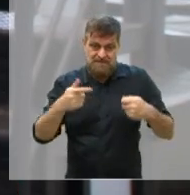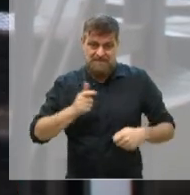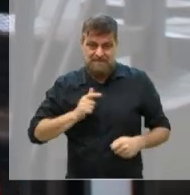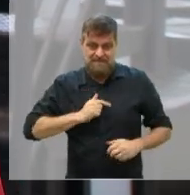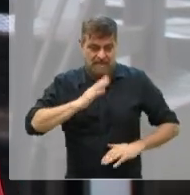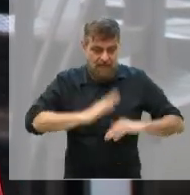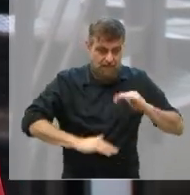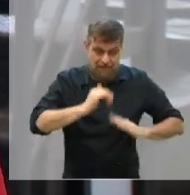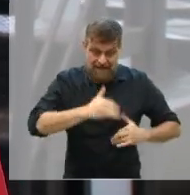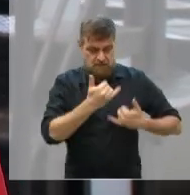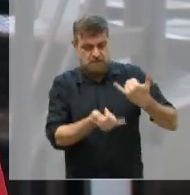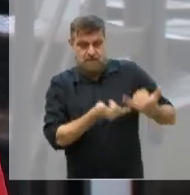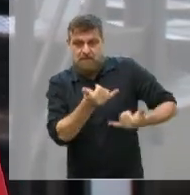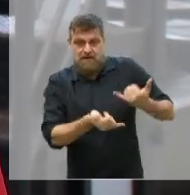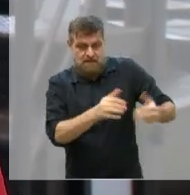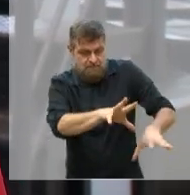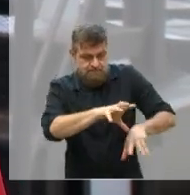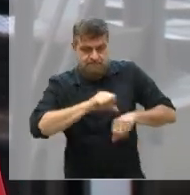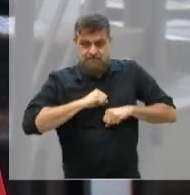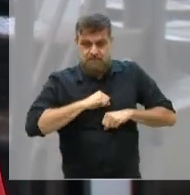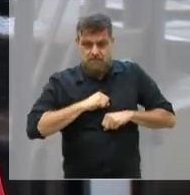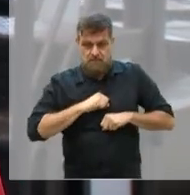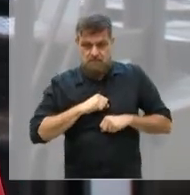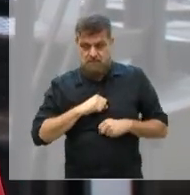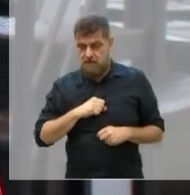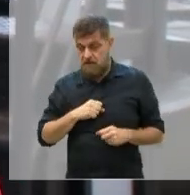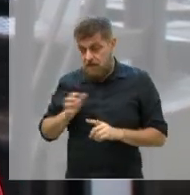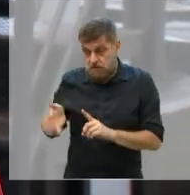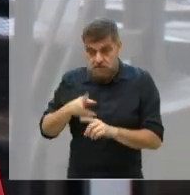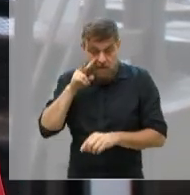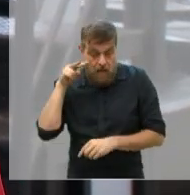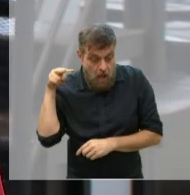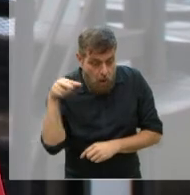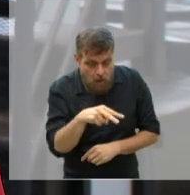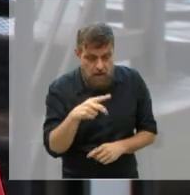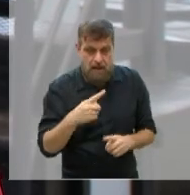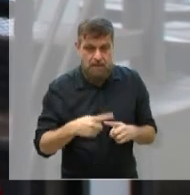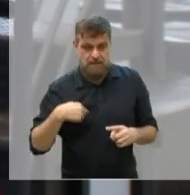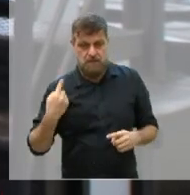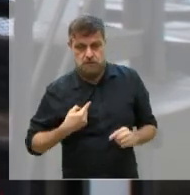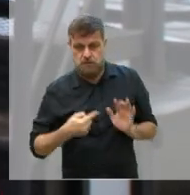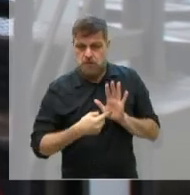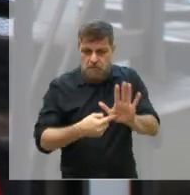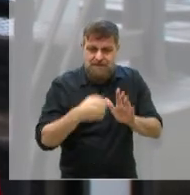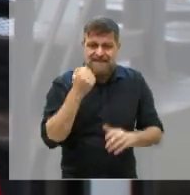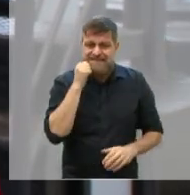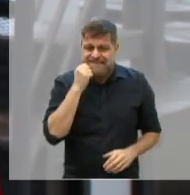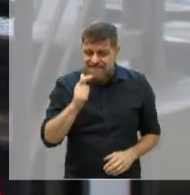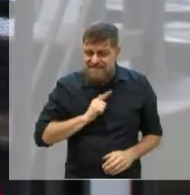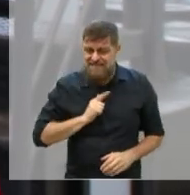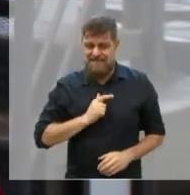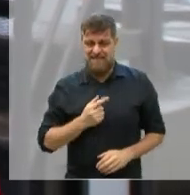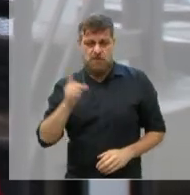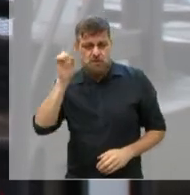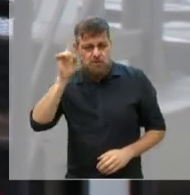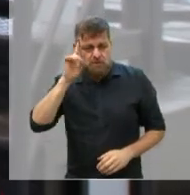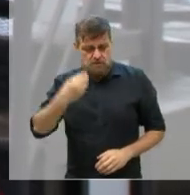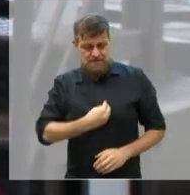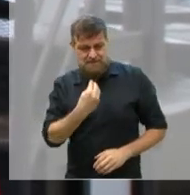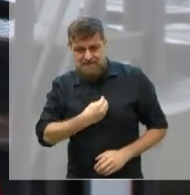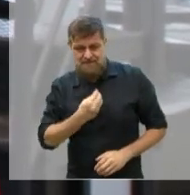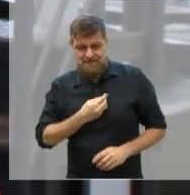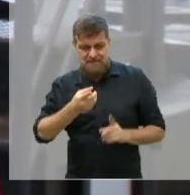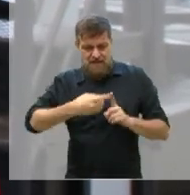componente lúdico o tempo todo. E é um estímulo ao olhar, né? Porque igual a gente mostrou aqui, a ciência está presente no nosso dia a dia, seja num giro